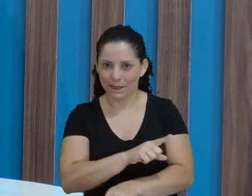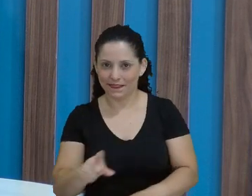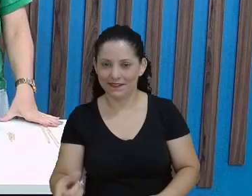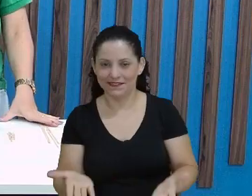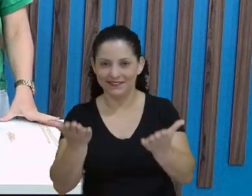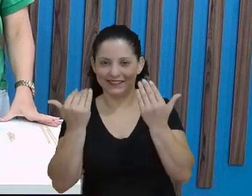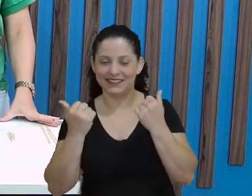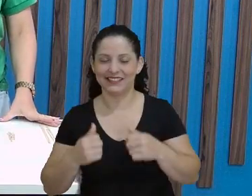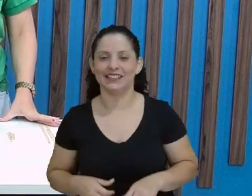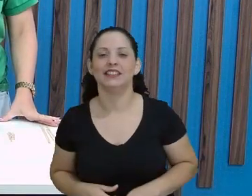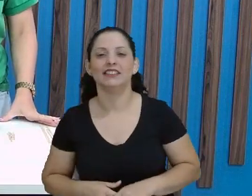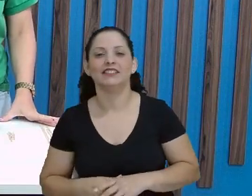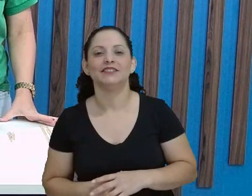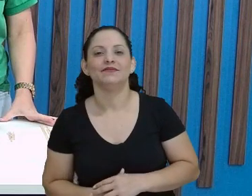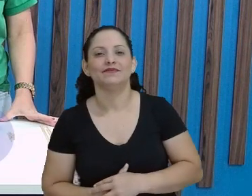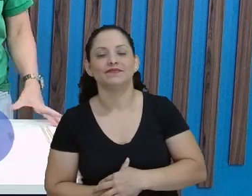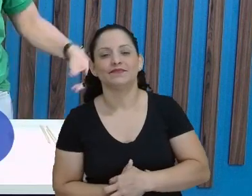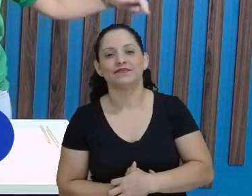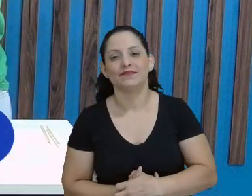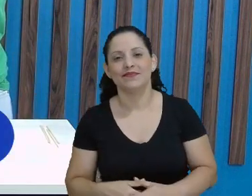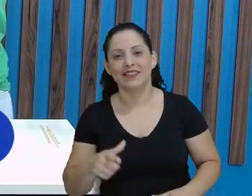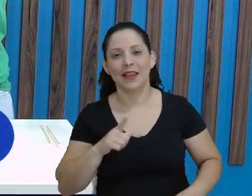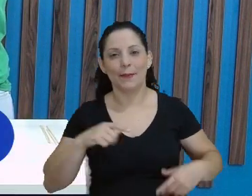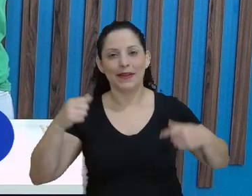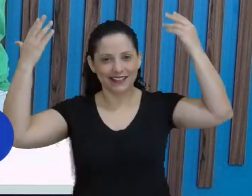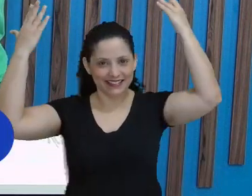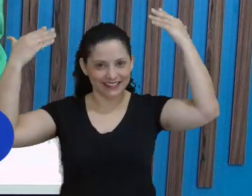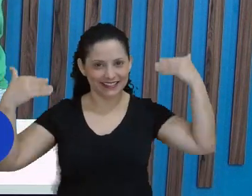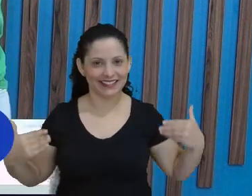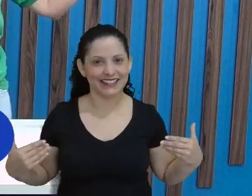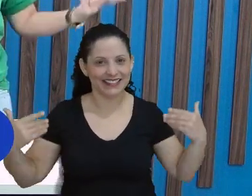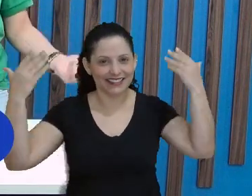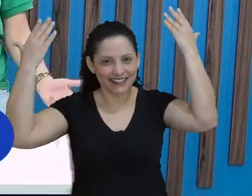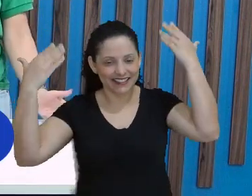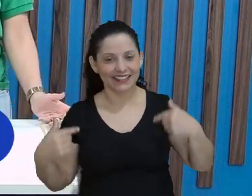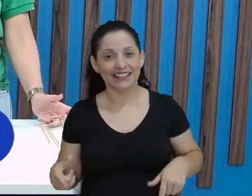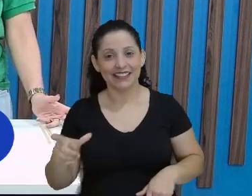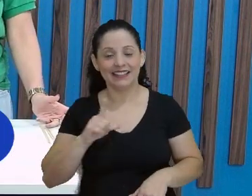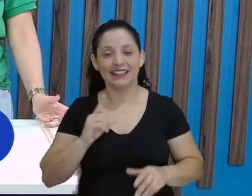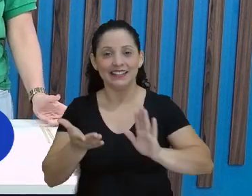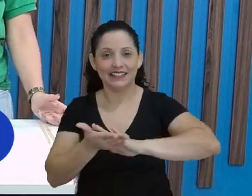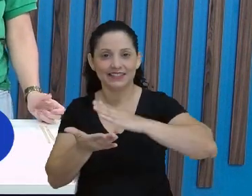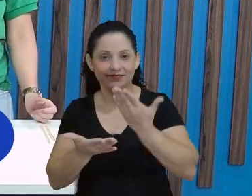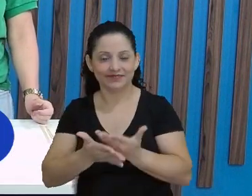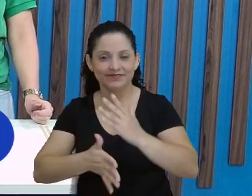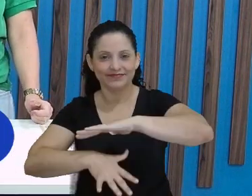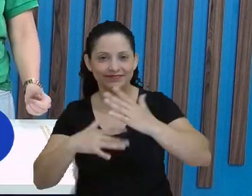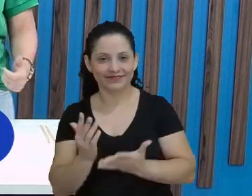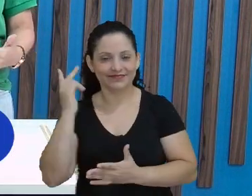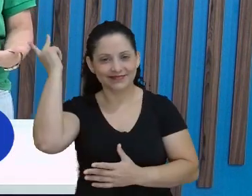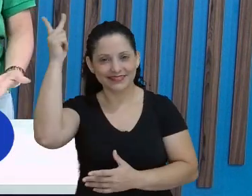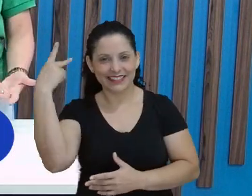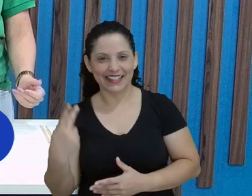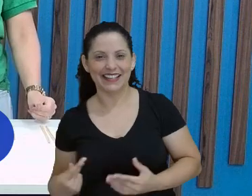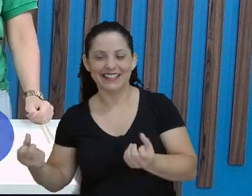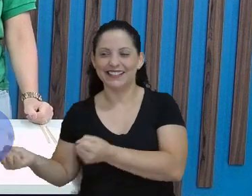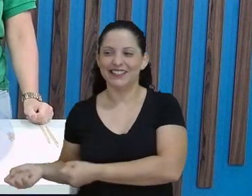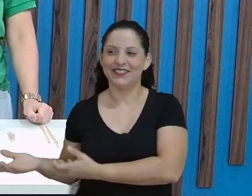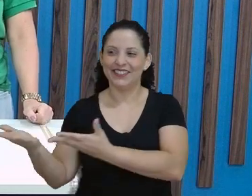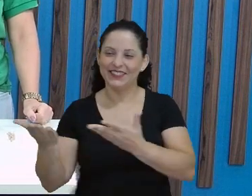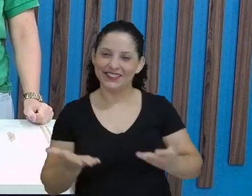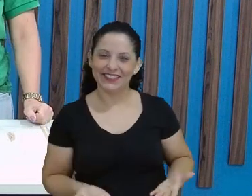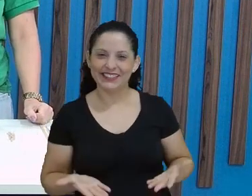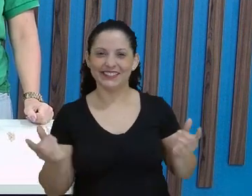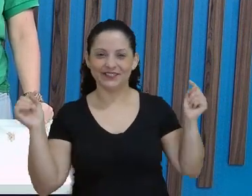participar. Isso mesmo. Também temos aqui, no cantinho da tela, nossa intérprete de Libras, Késia. Seja muito